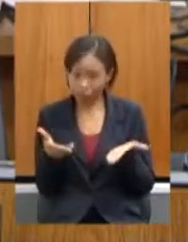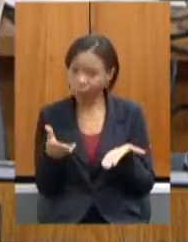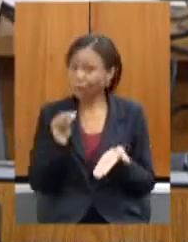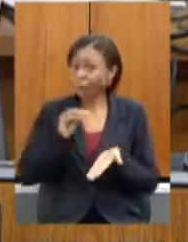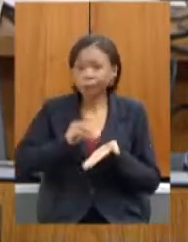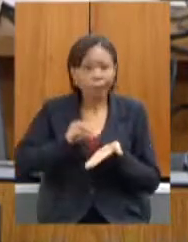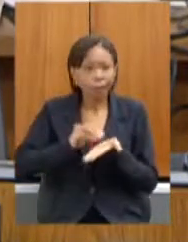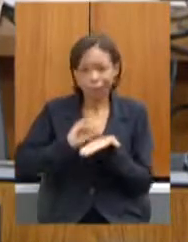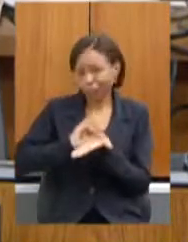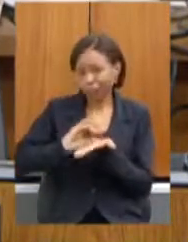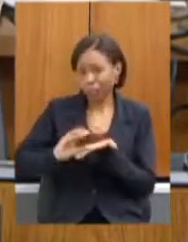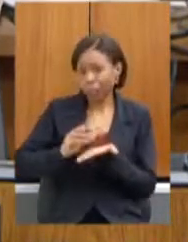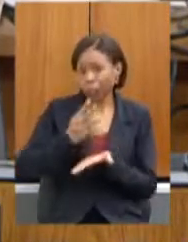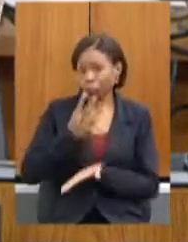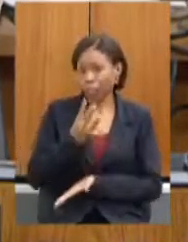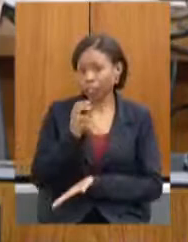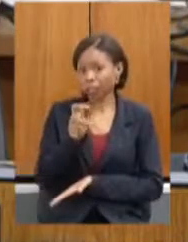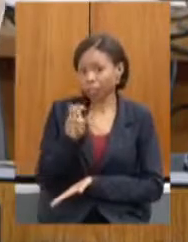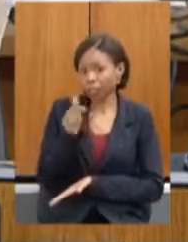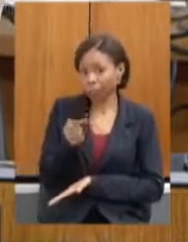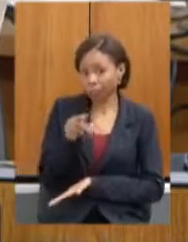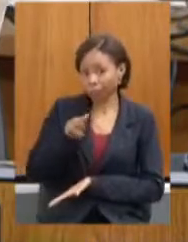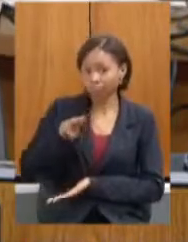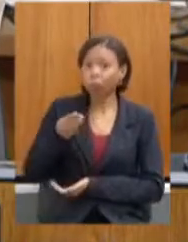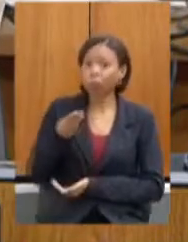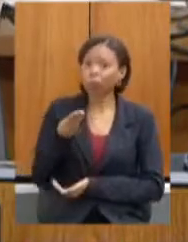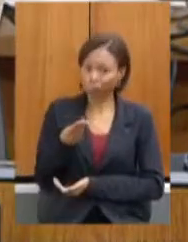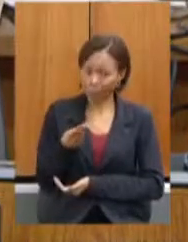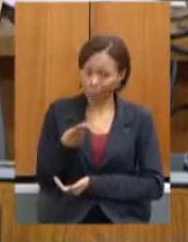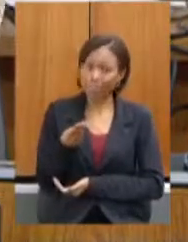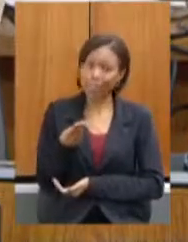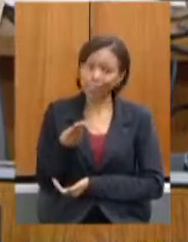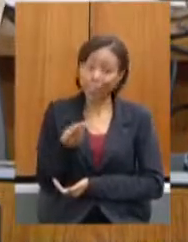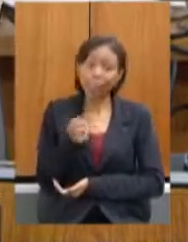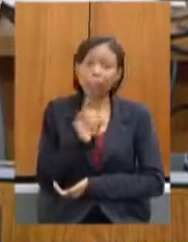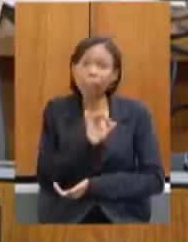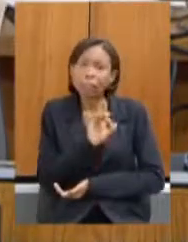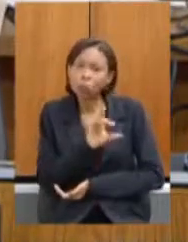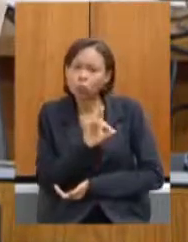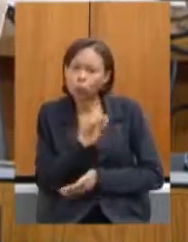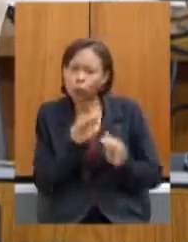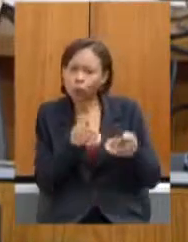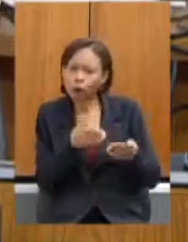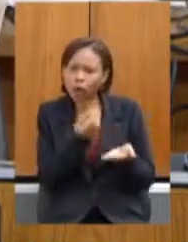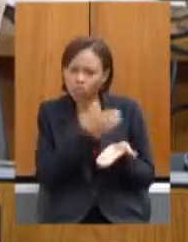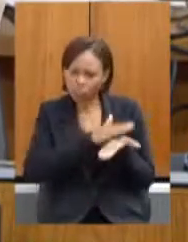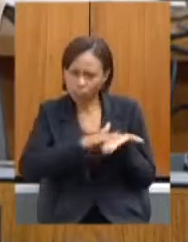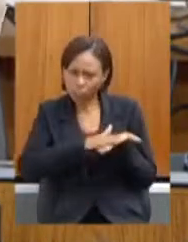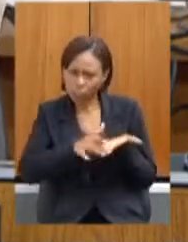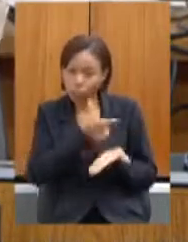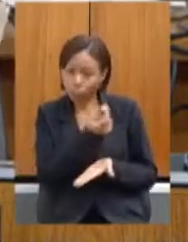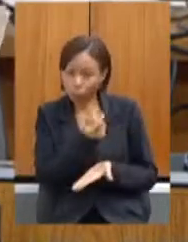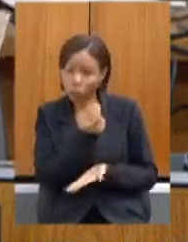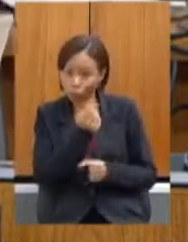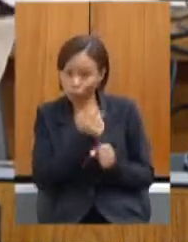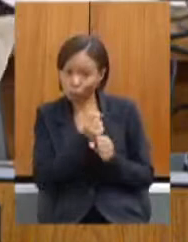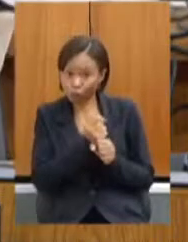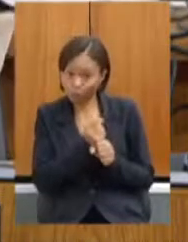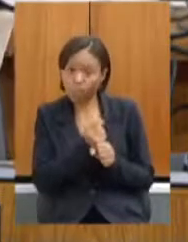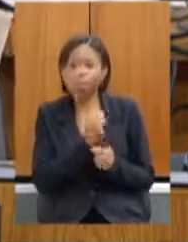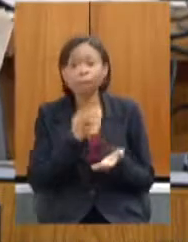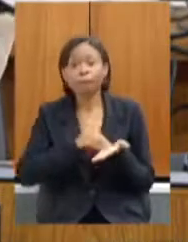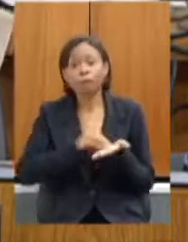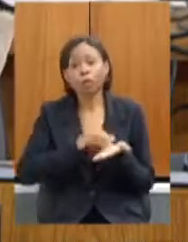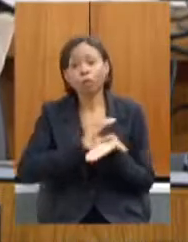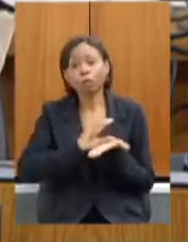investir 457 milhões e considerando só as despesas pagas em 2020 deixou de investir mais de